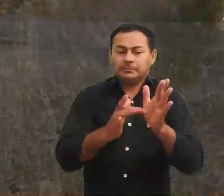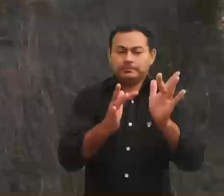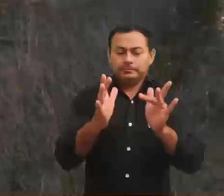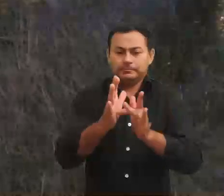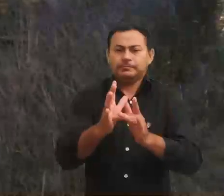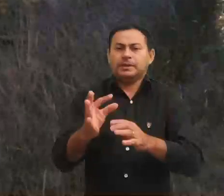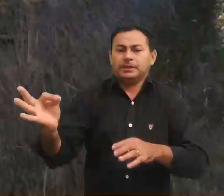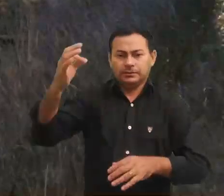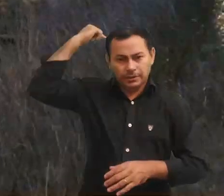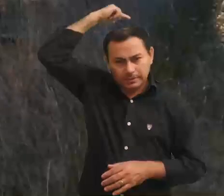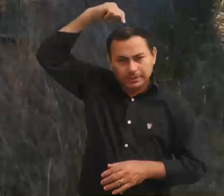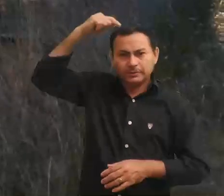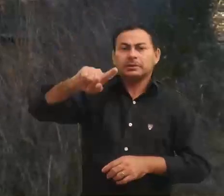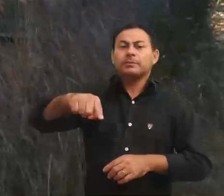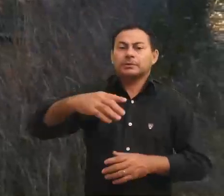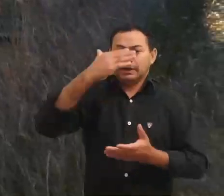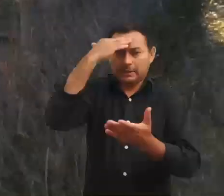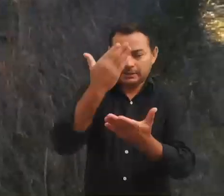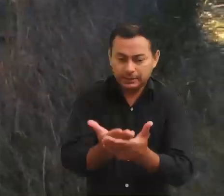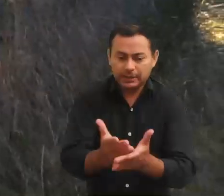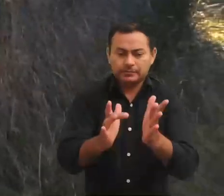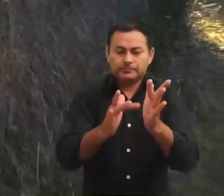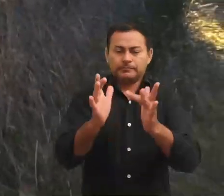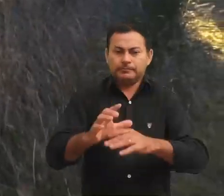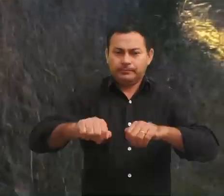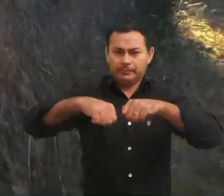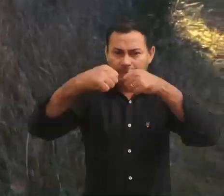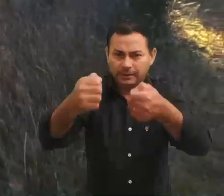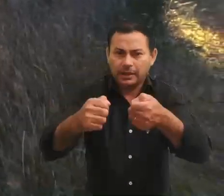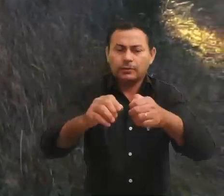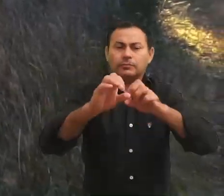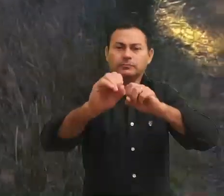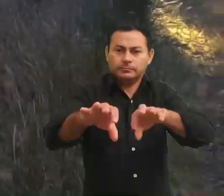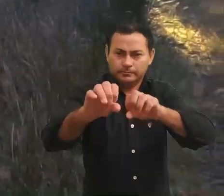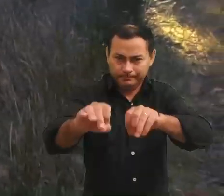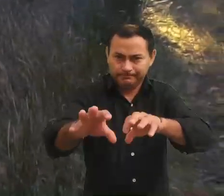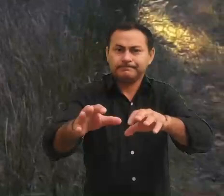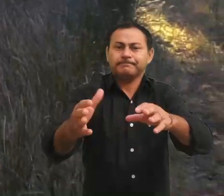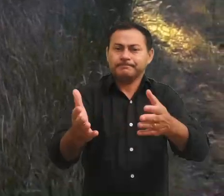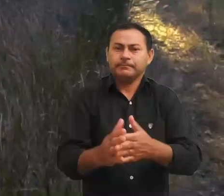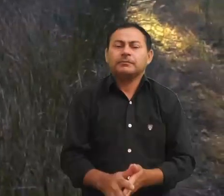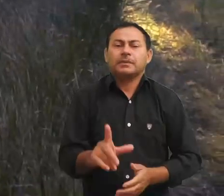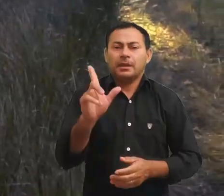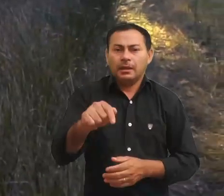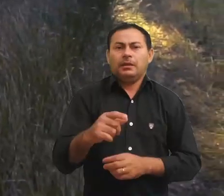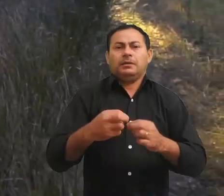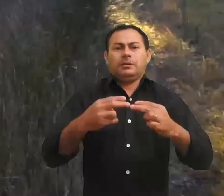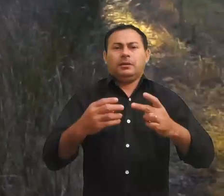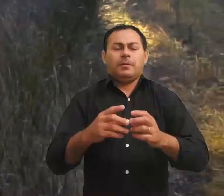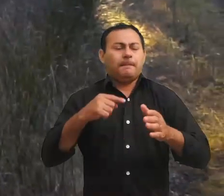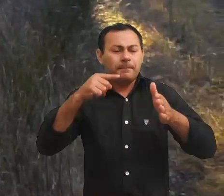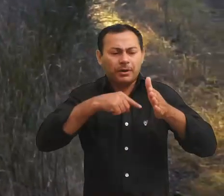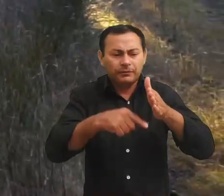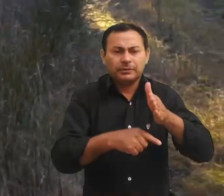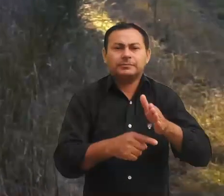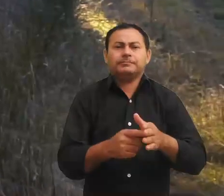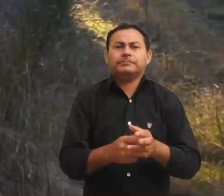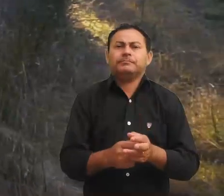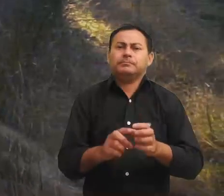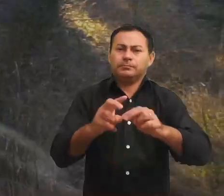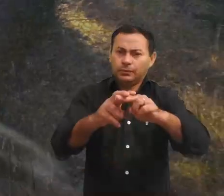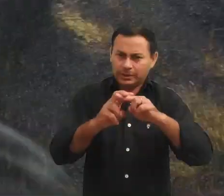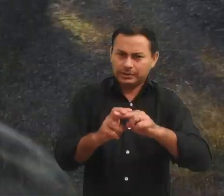Cristo vivo, depois que você confessar o valor que Jesus Cristo deu ao ensino. Isto é algo